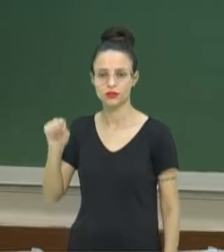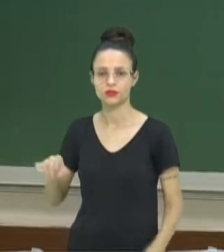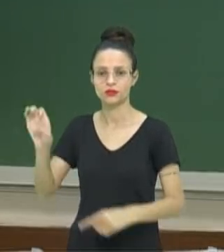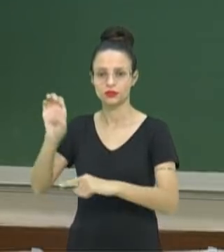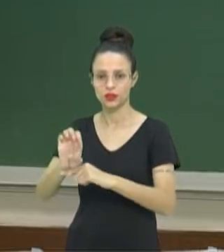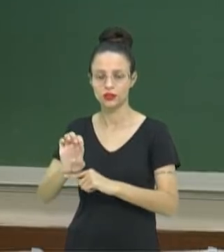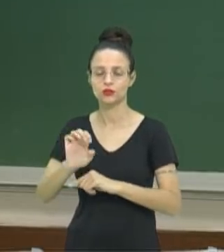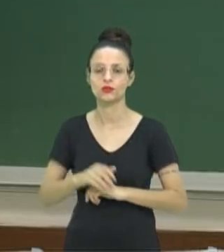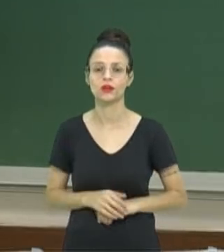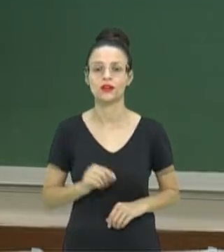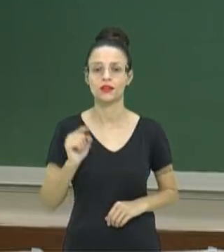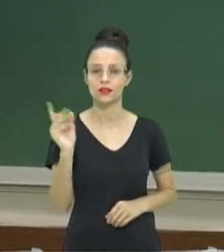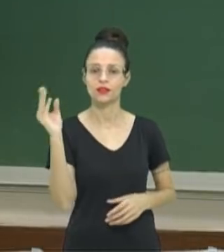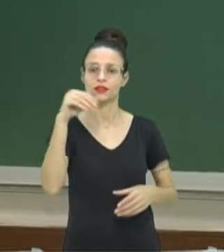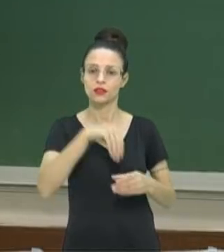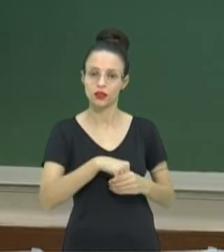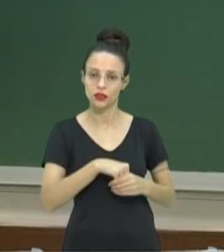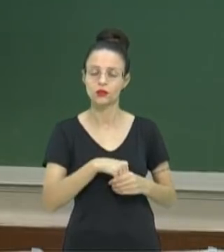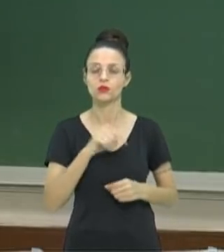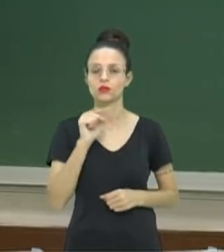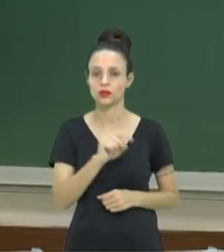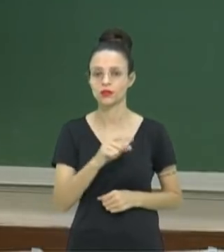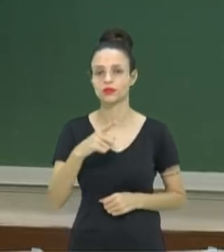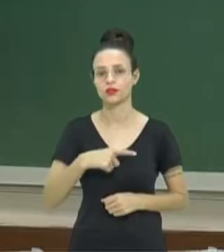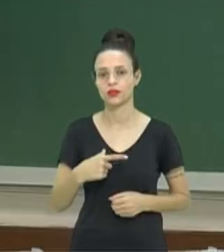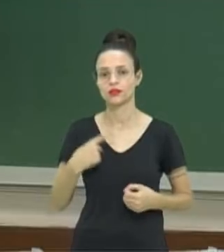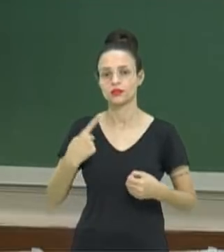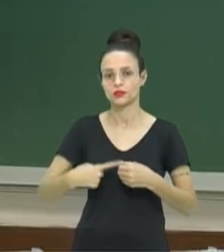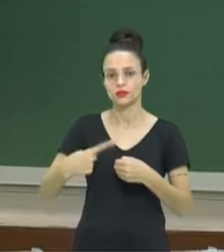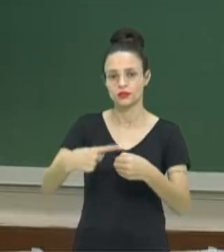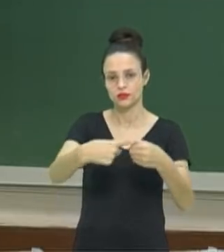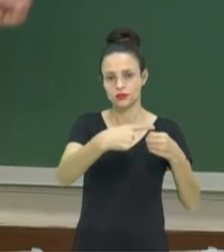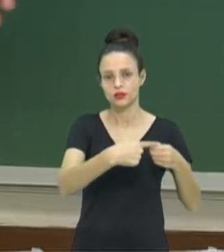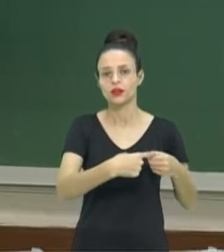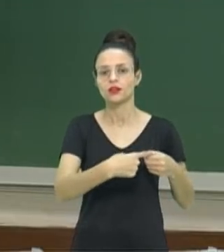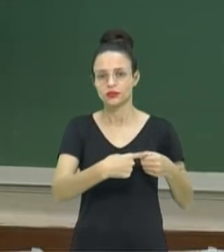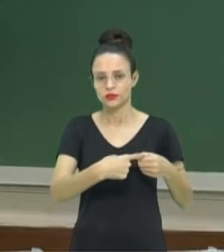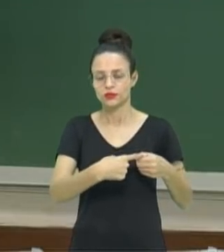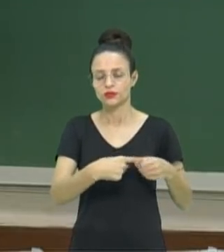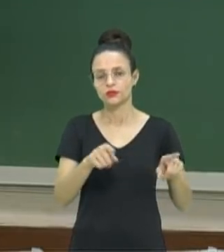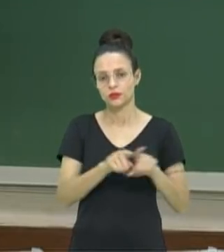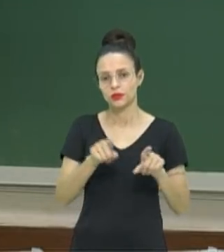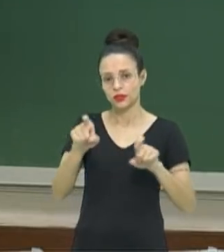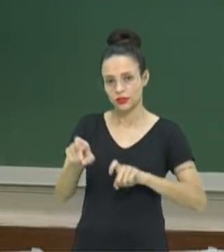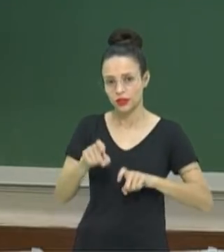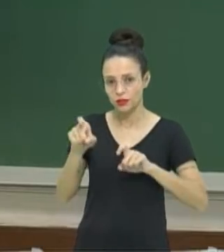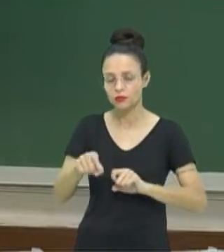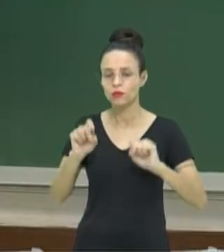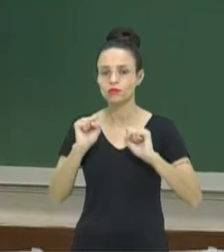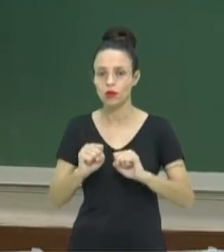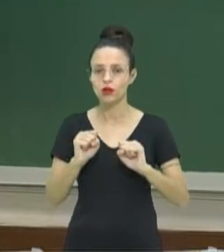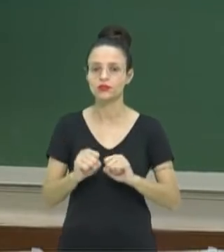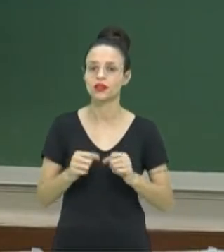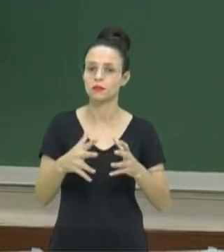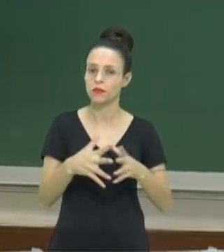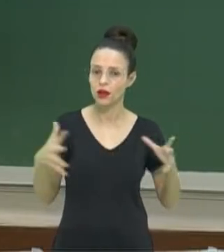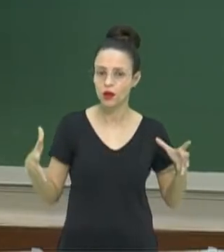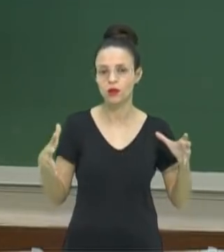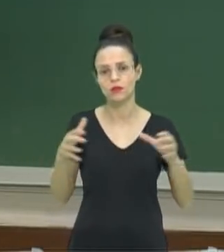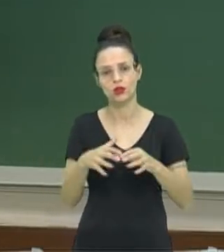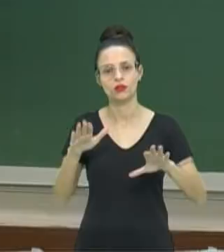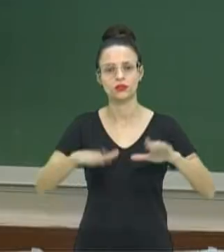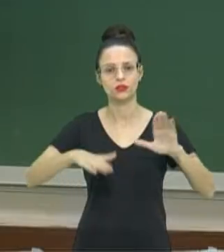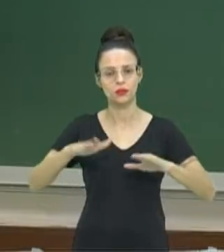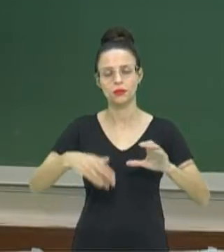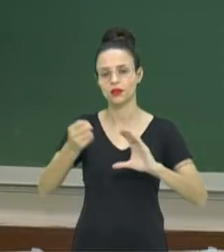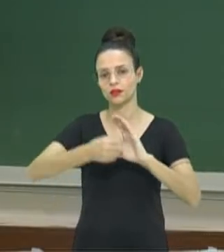estado. Dentro do município eu vou ter a parte da cidade e a parte do campo, que podem ser maior ou menor